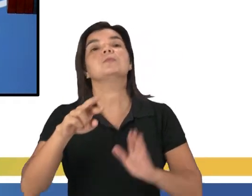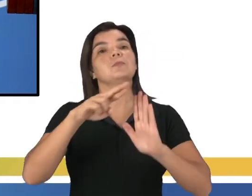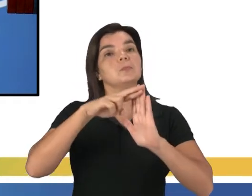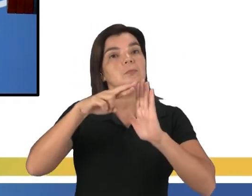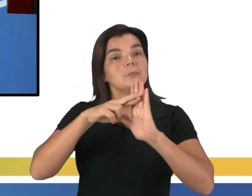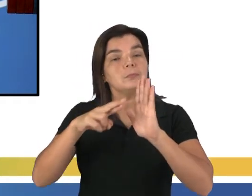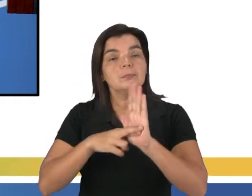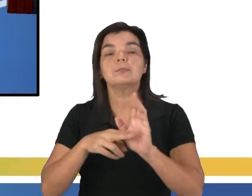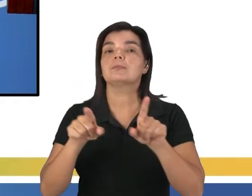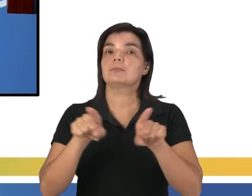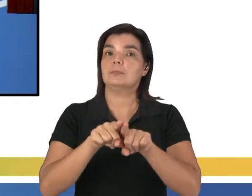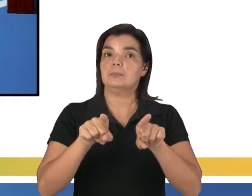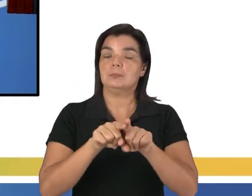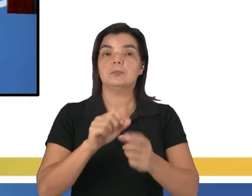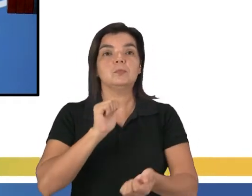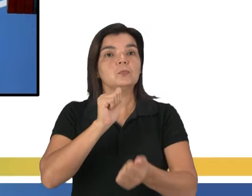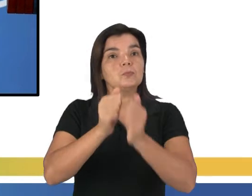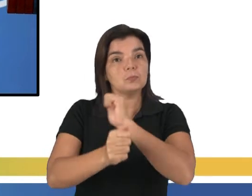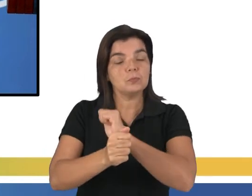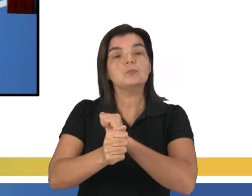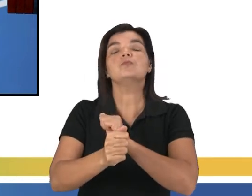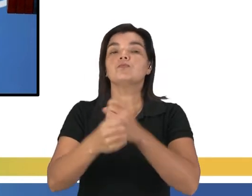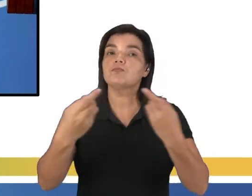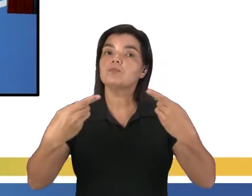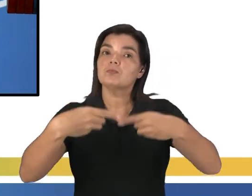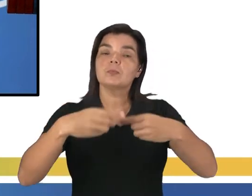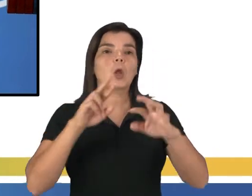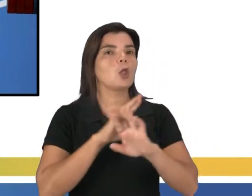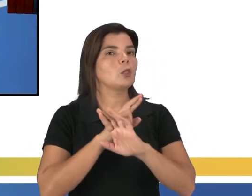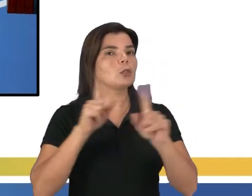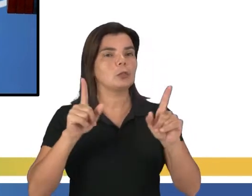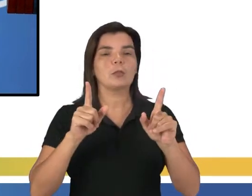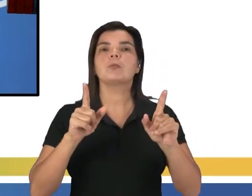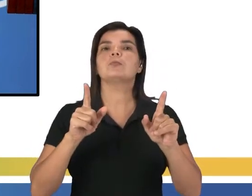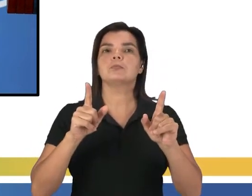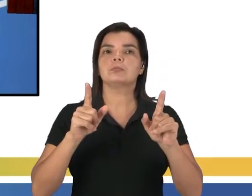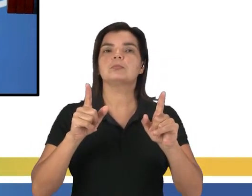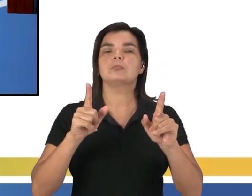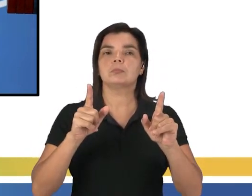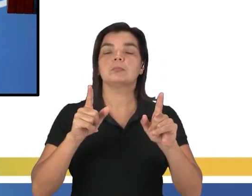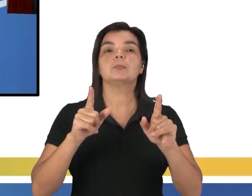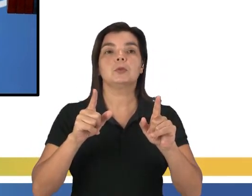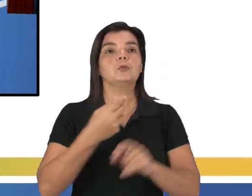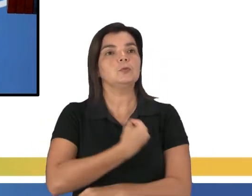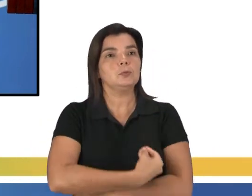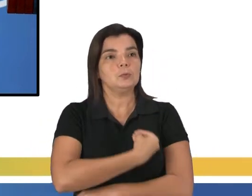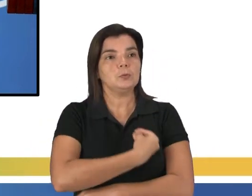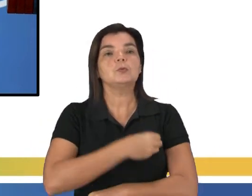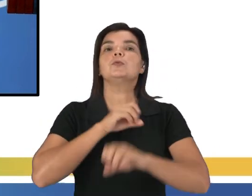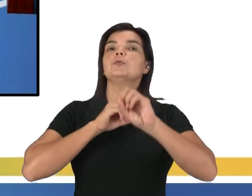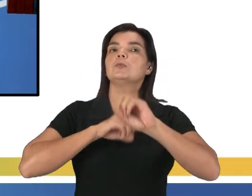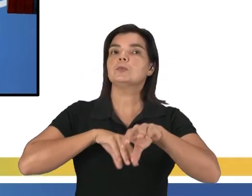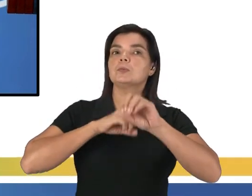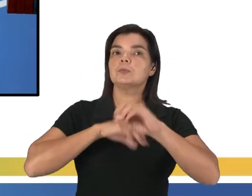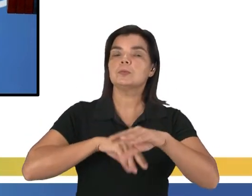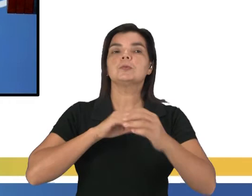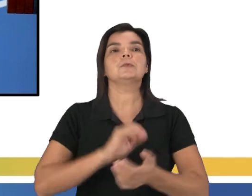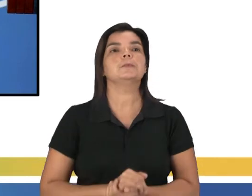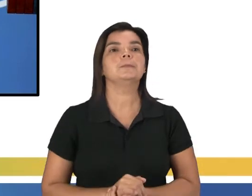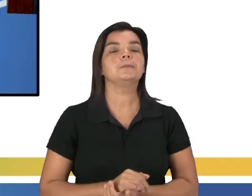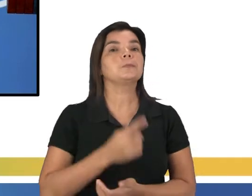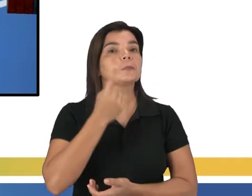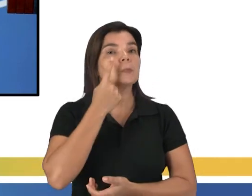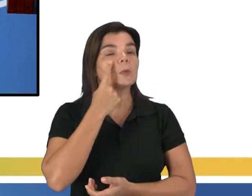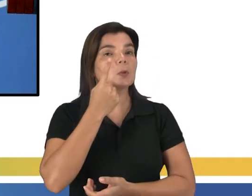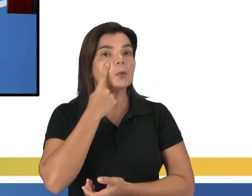né? Então, o esporte de rendimento ele é totalmente diferente do participativo e do educacional, né?